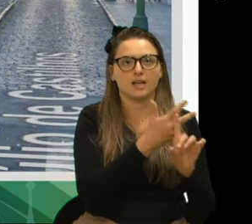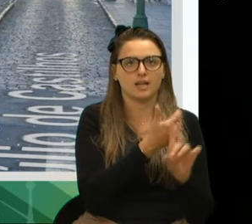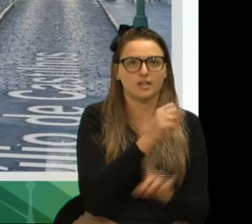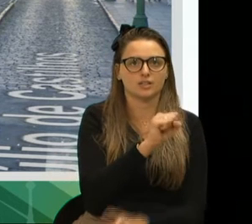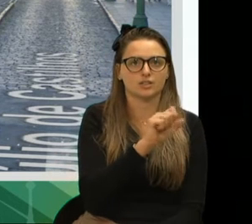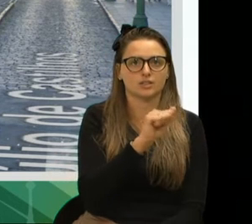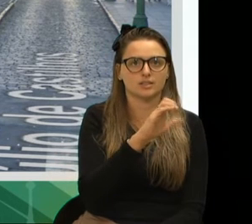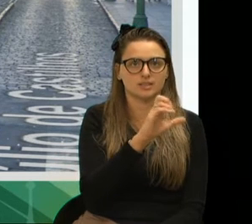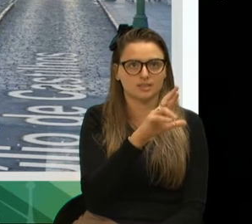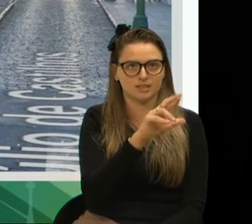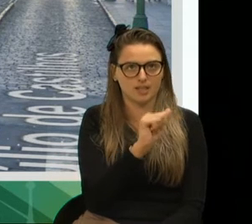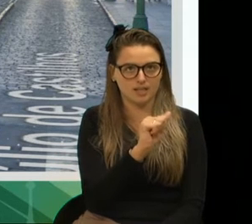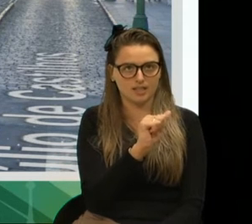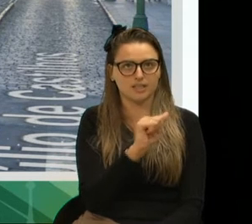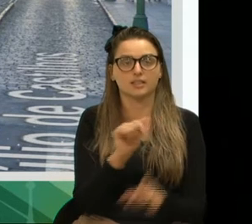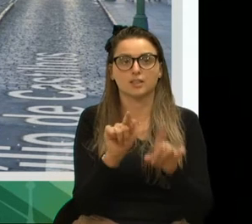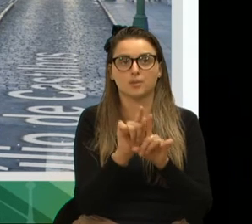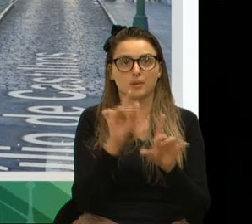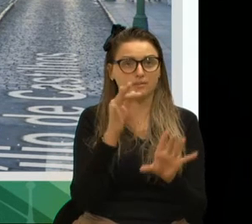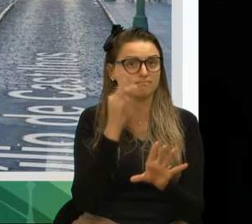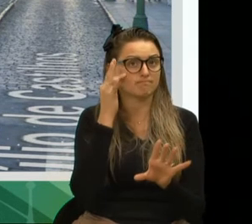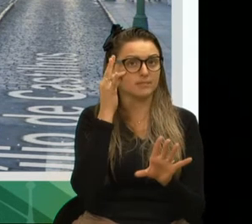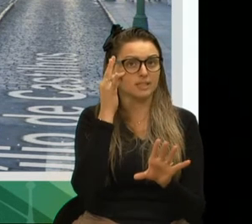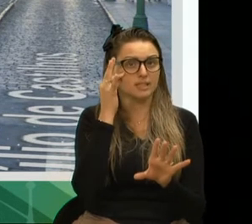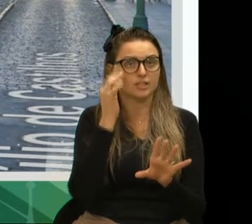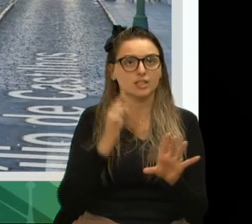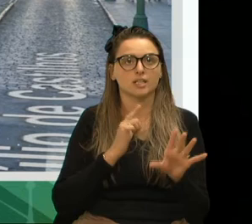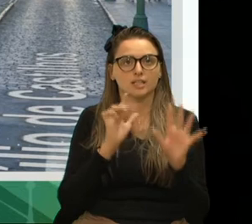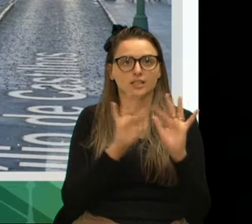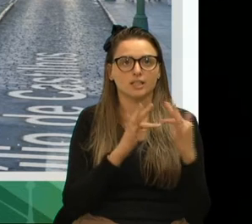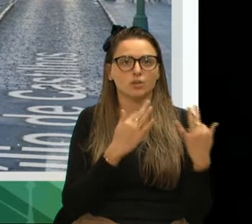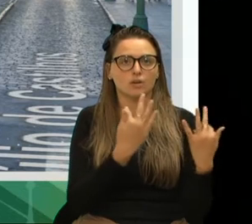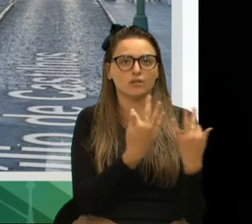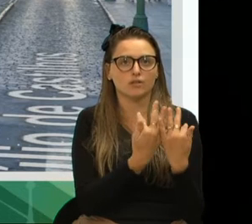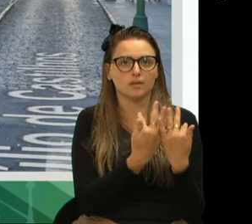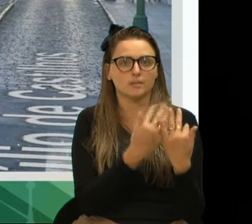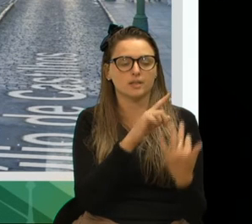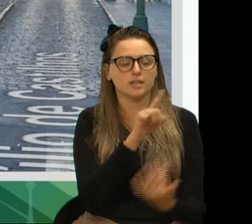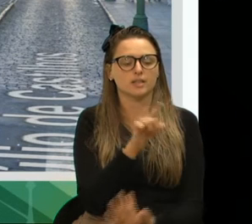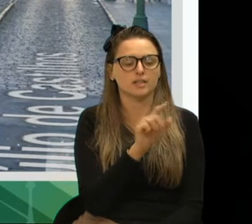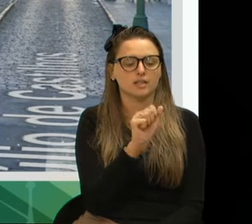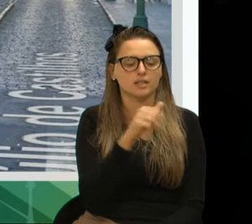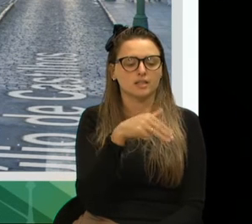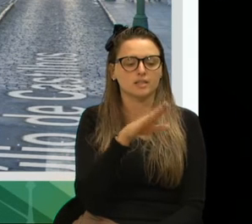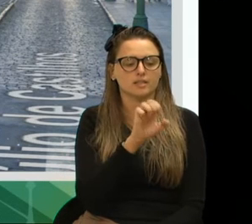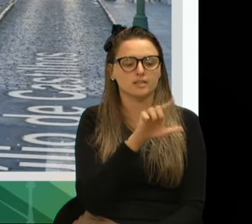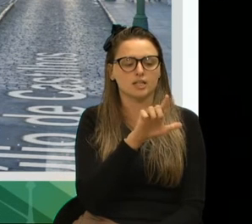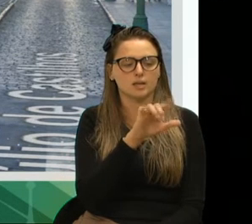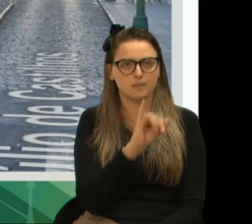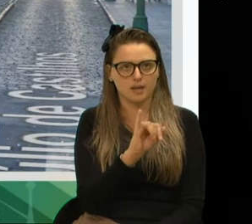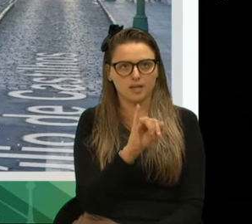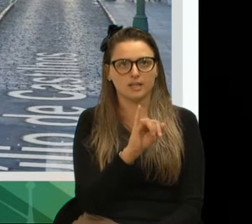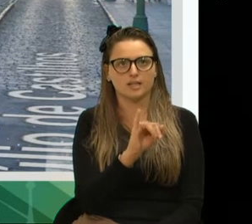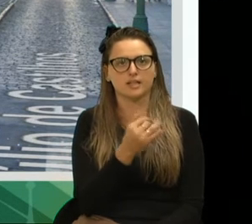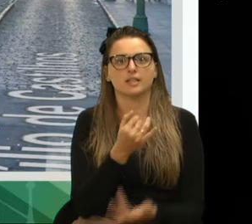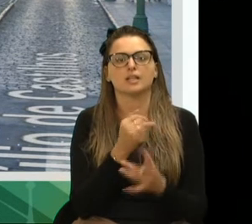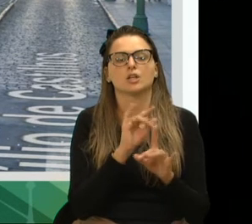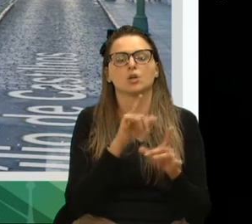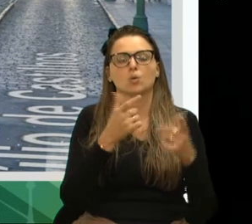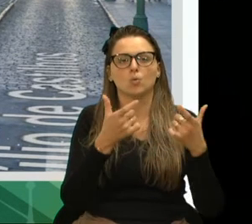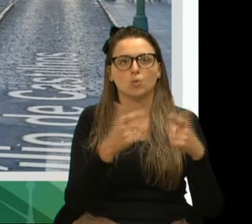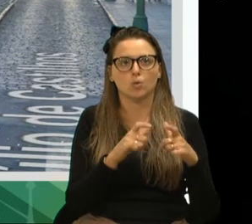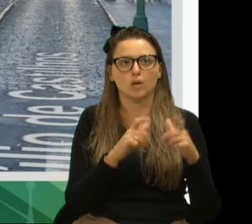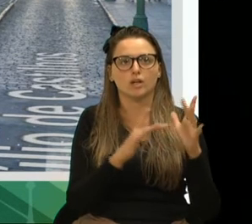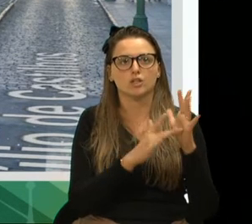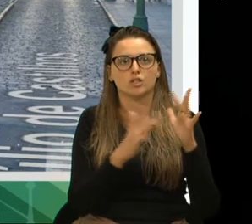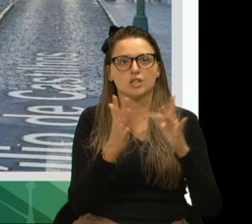e cemiterial também muito presente, através da família Zambelli, com o ateliê Memorial Zambelli aos pés do Jesus